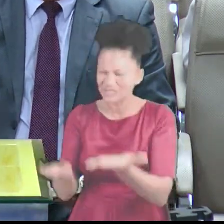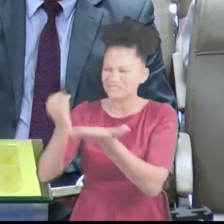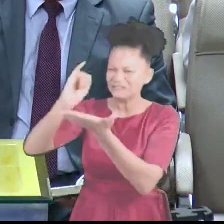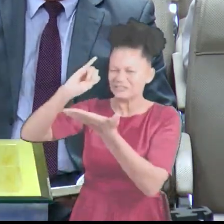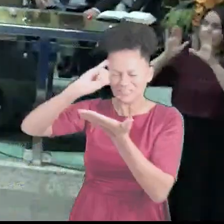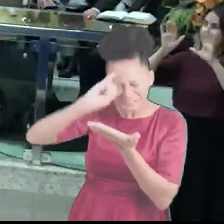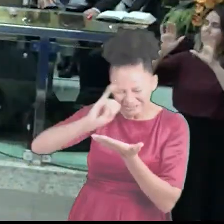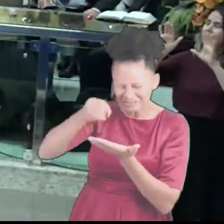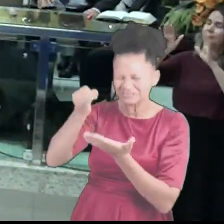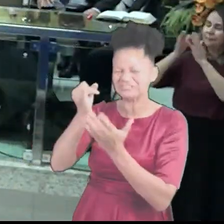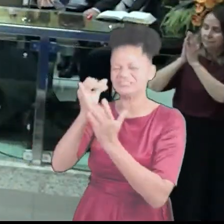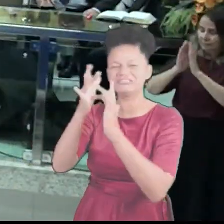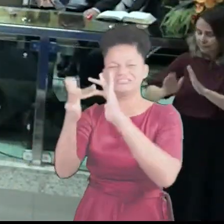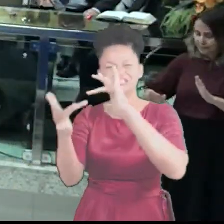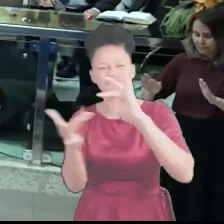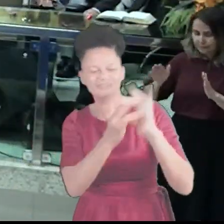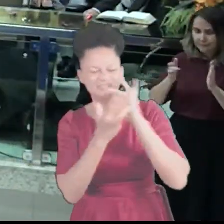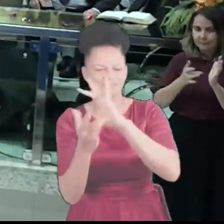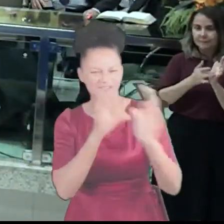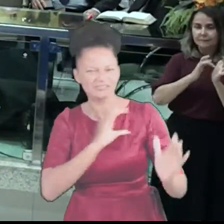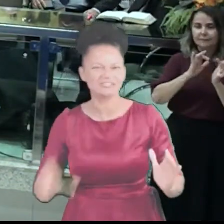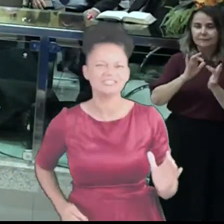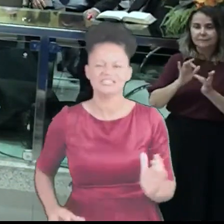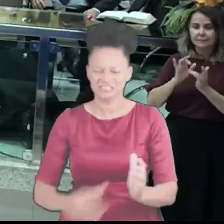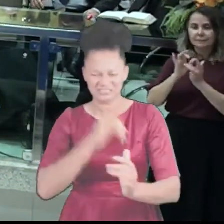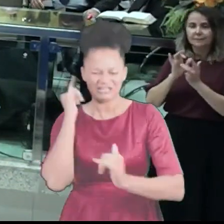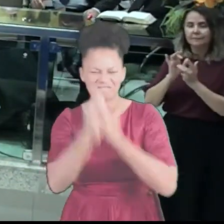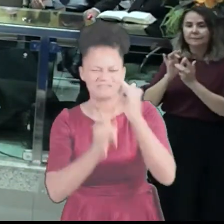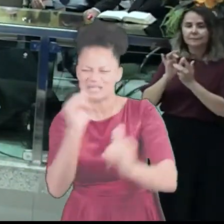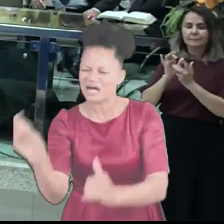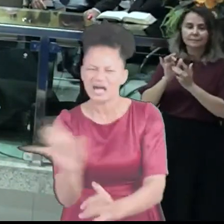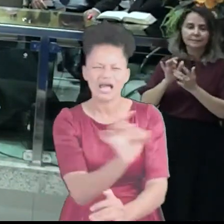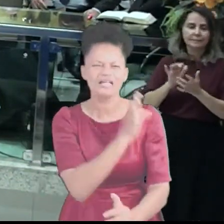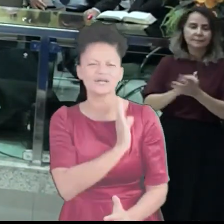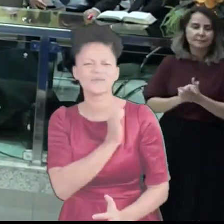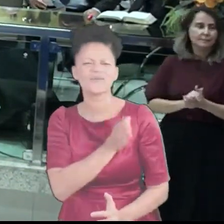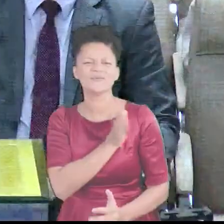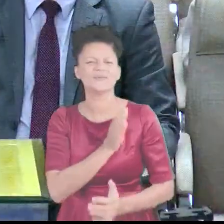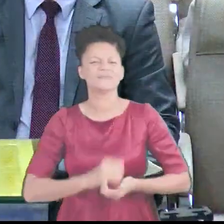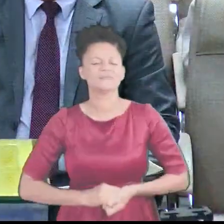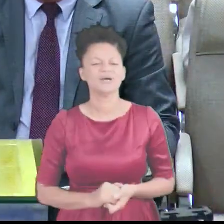Jesus Cristo que está falando nos nossos corações.